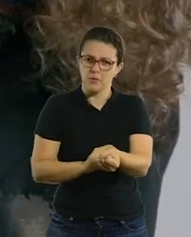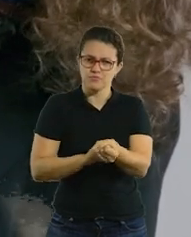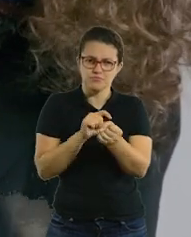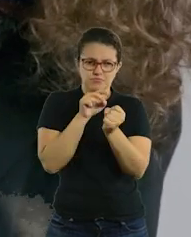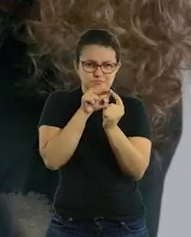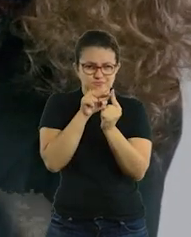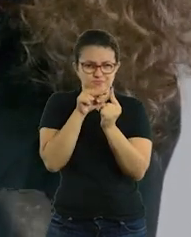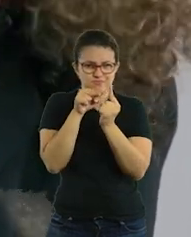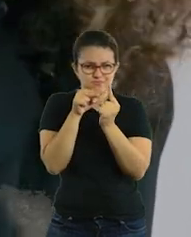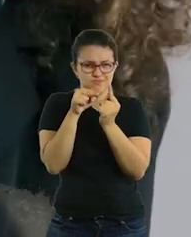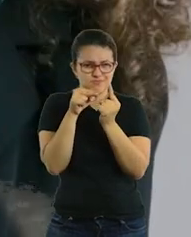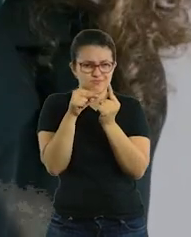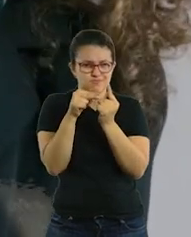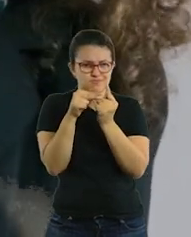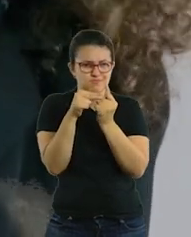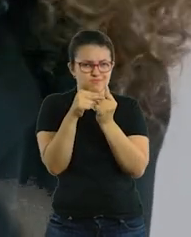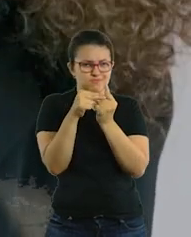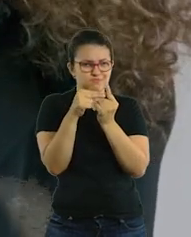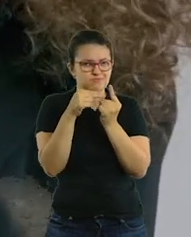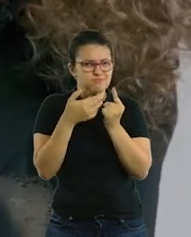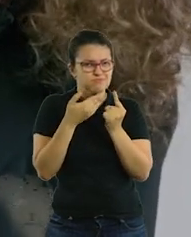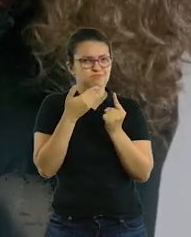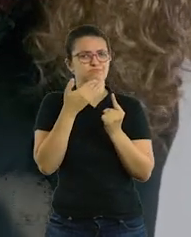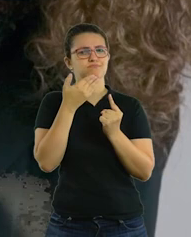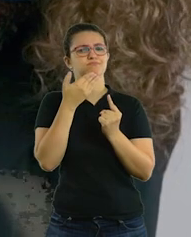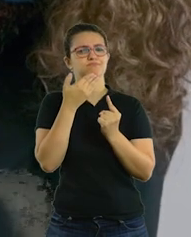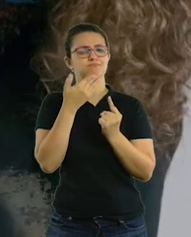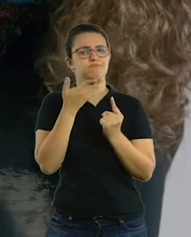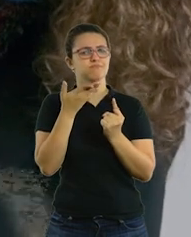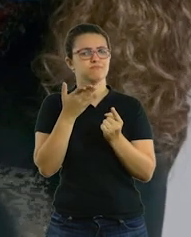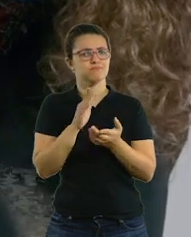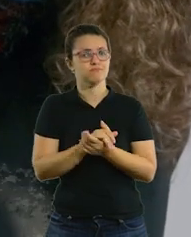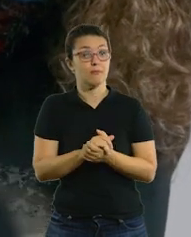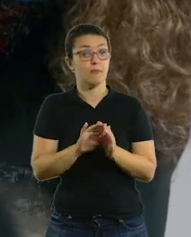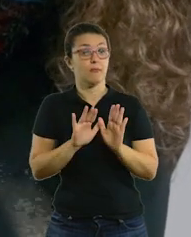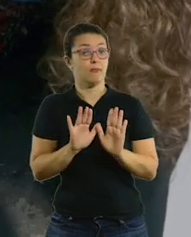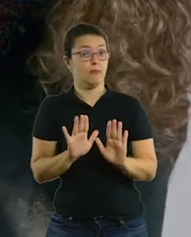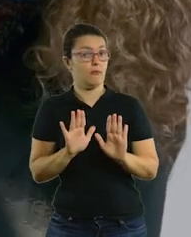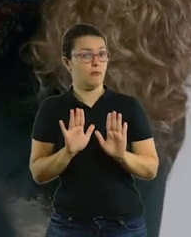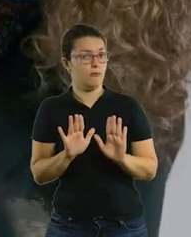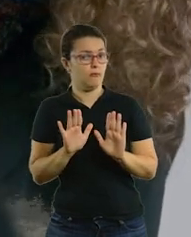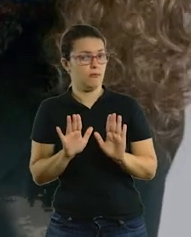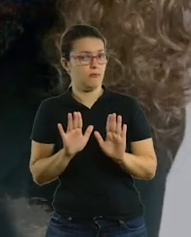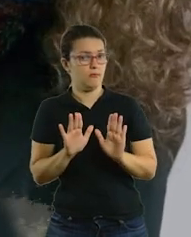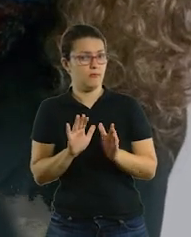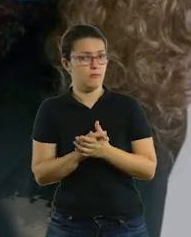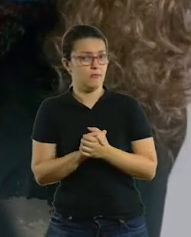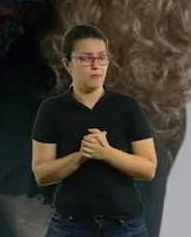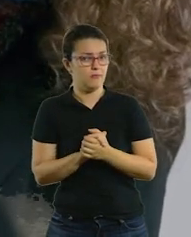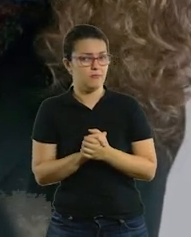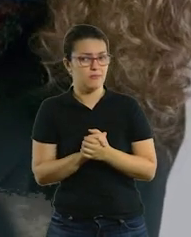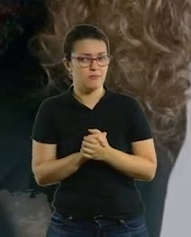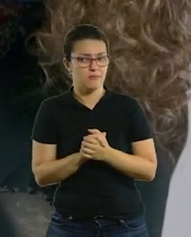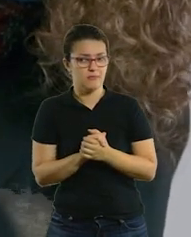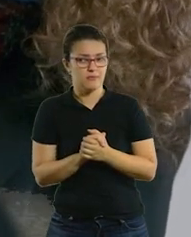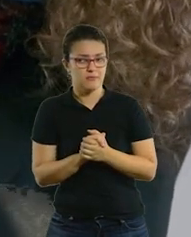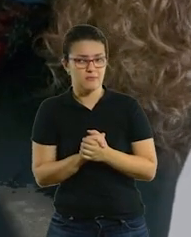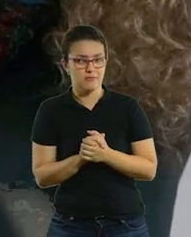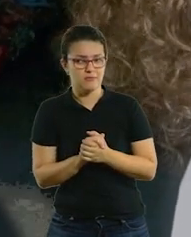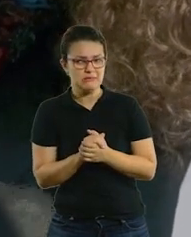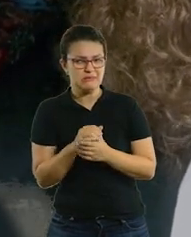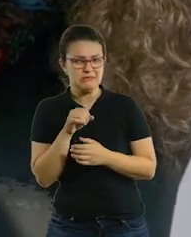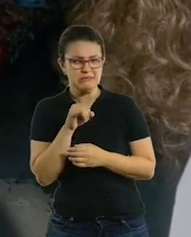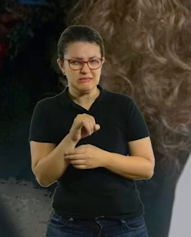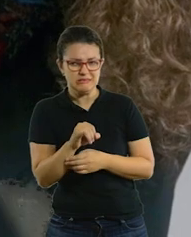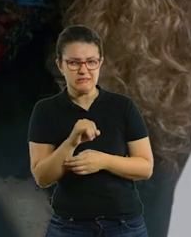todo mundo com queixo levantado. Mas se formiga falasse e me visse lá